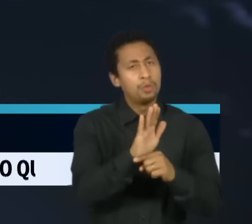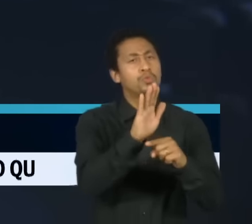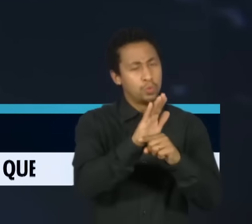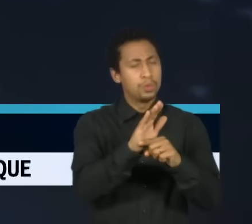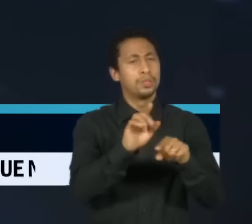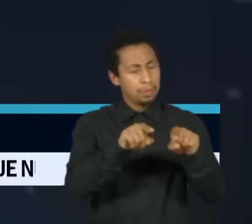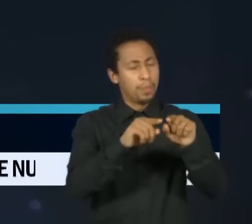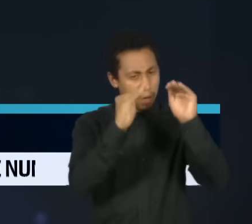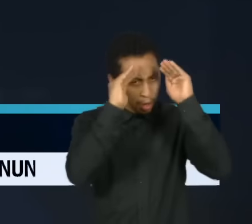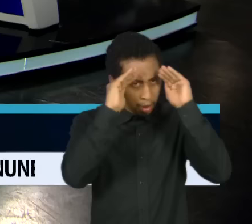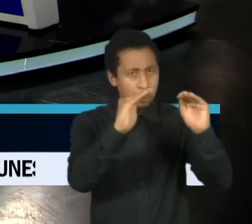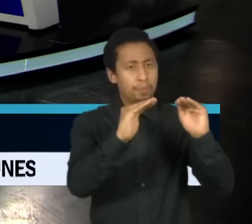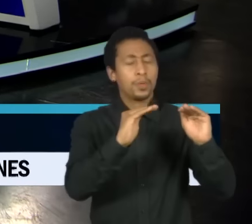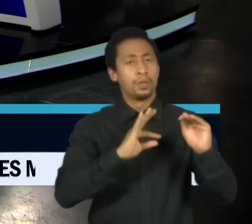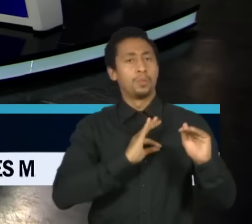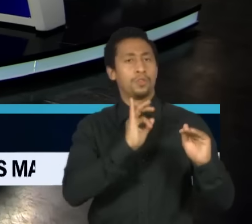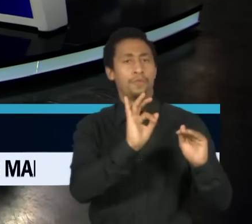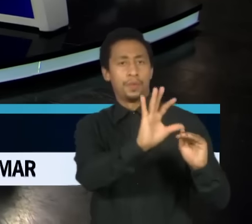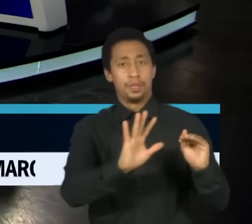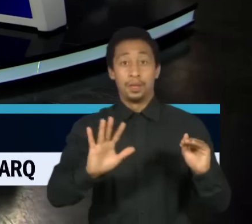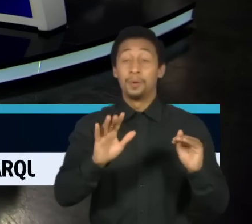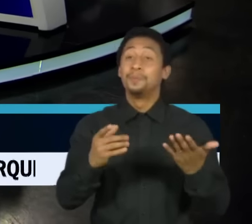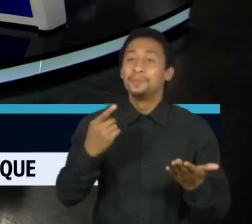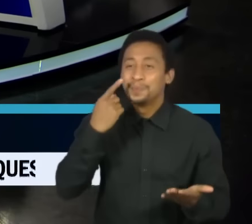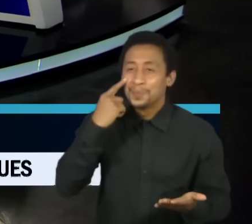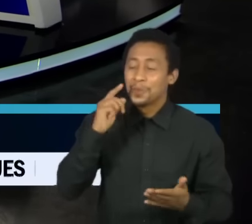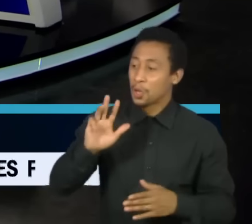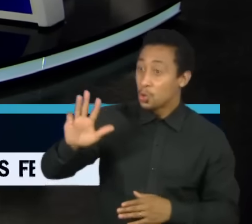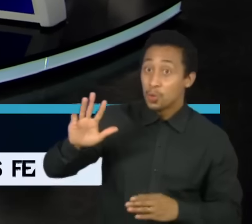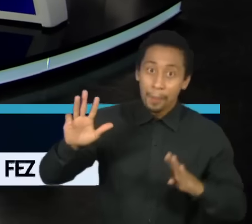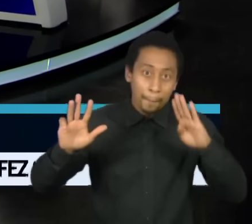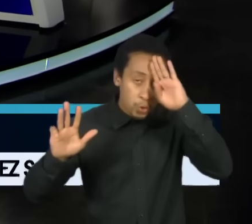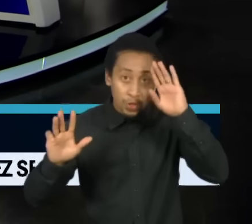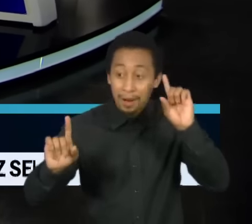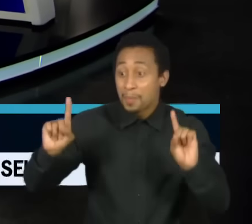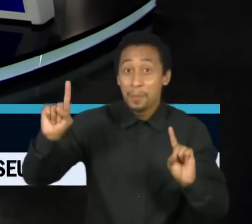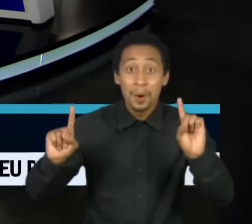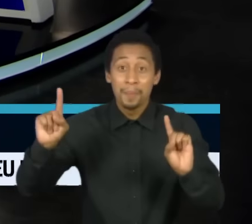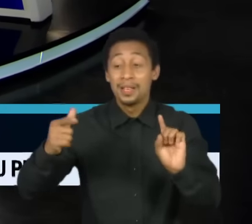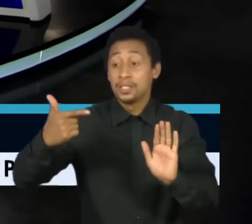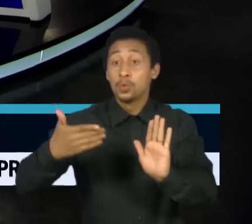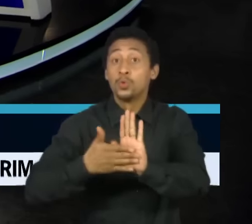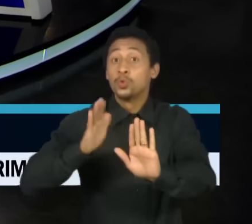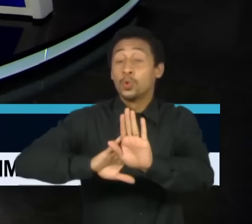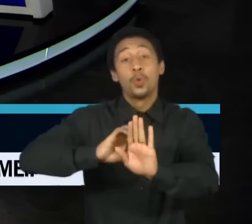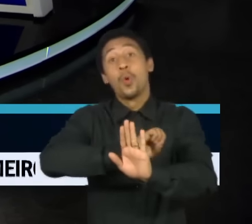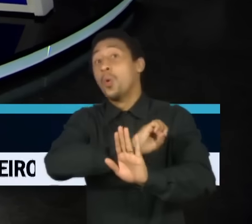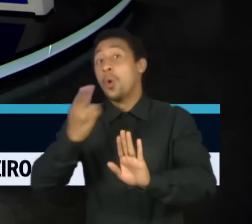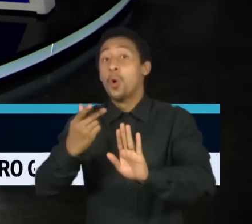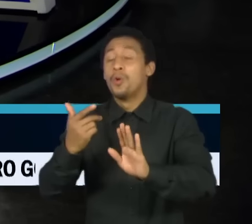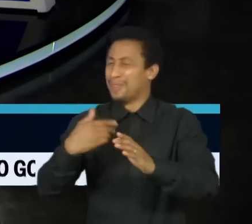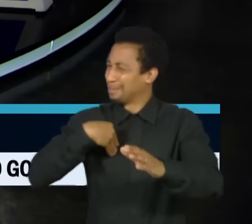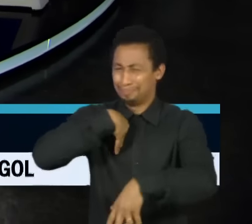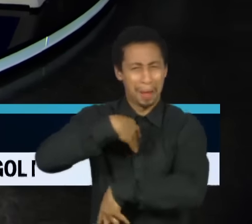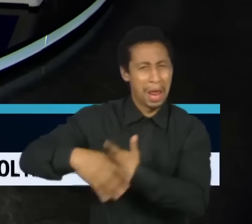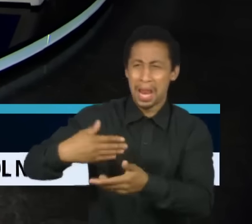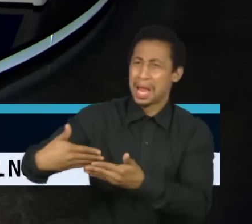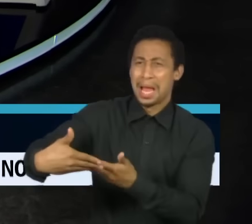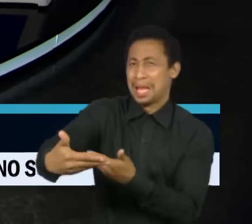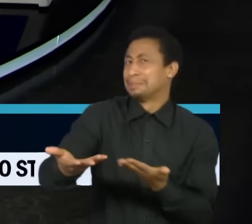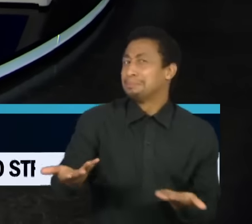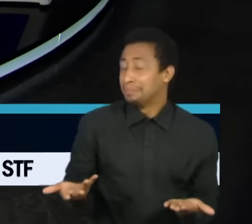Federal. Vila, Lula e Bolsonaro no segundo turno ou muita água vai passar ainda embaixo dessa ponte? Muita água, e haja